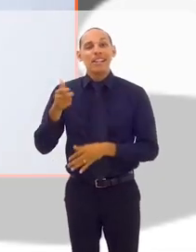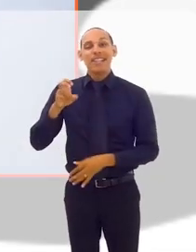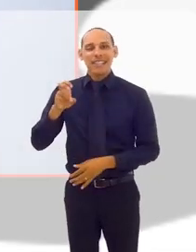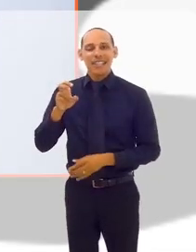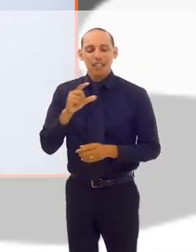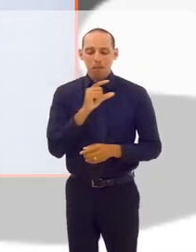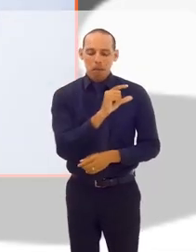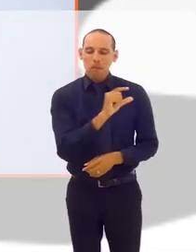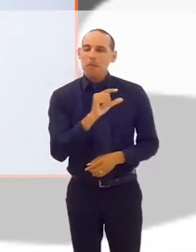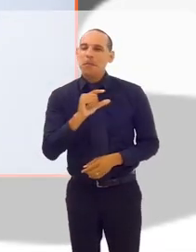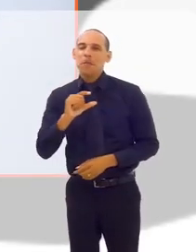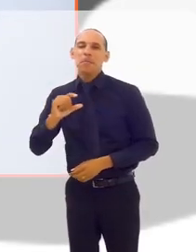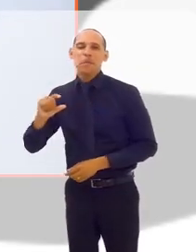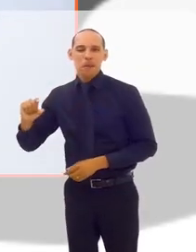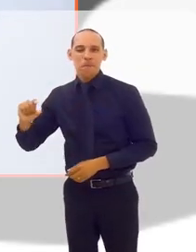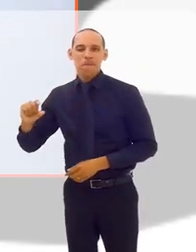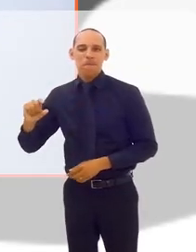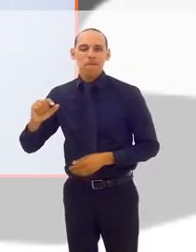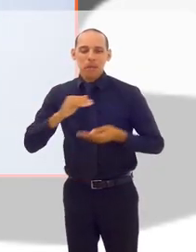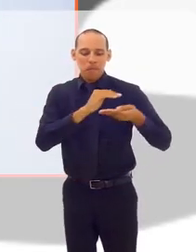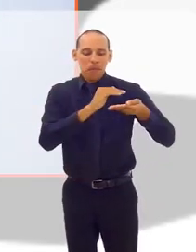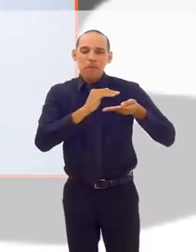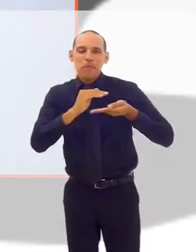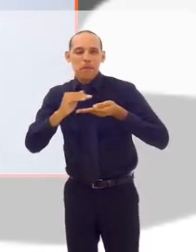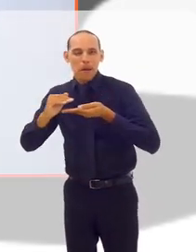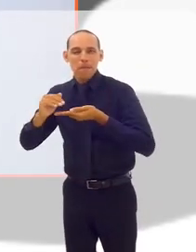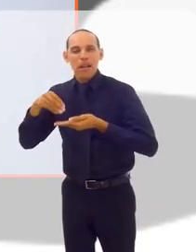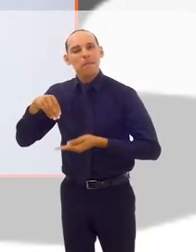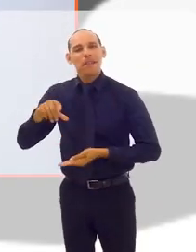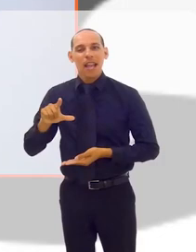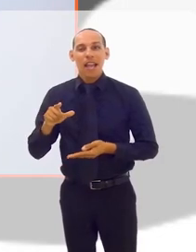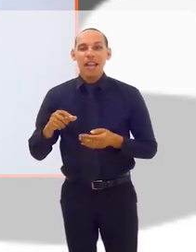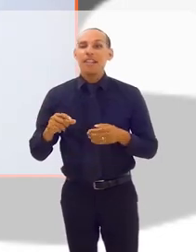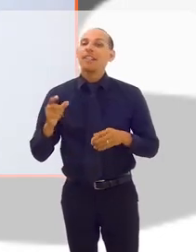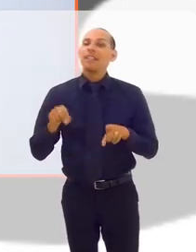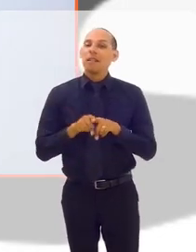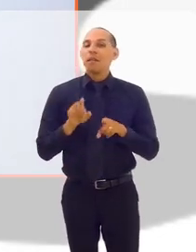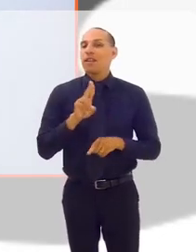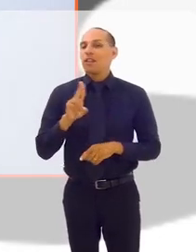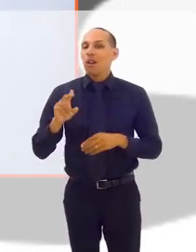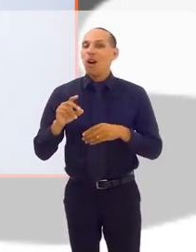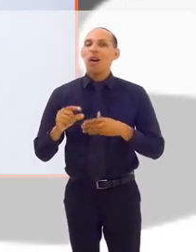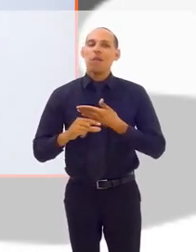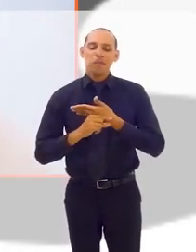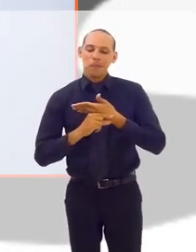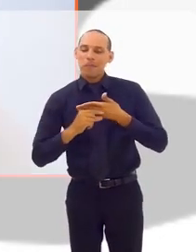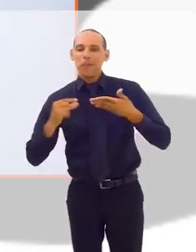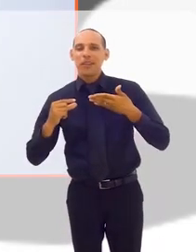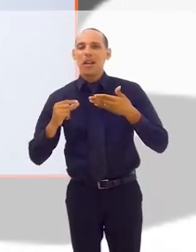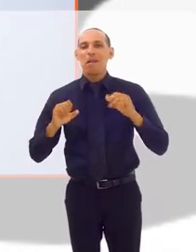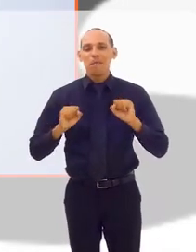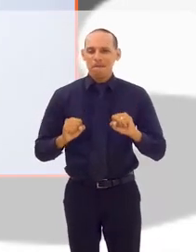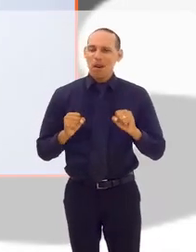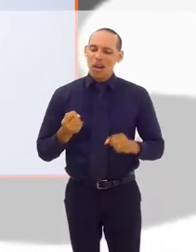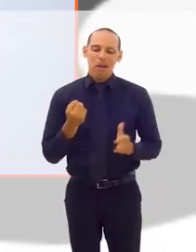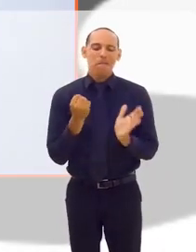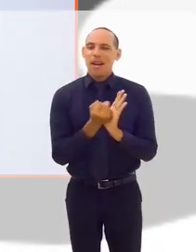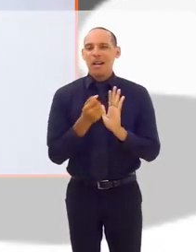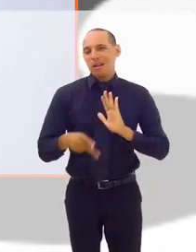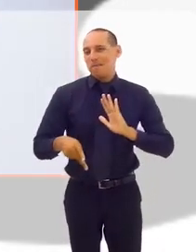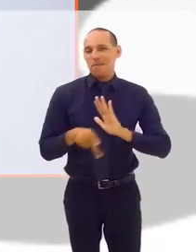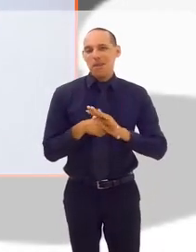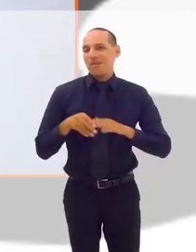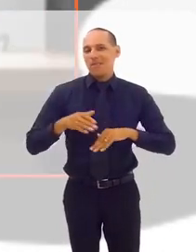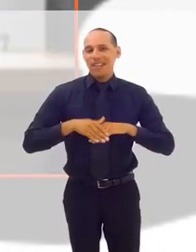em 15 frascos pequenos, contendo seus ml pequenininhos, com o nome e etiqueta da pessoa, motivando ela, se ela quiser, montar a